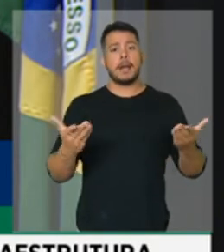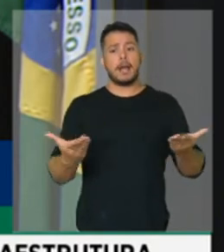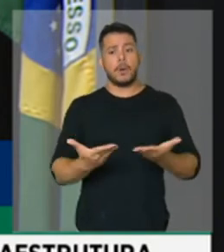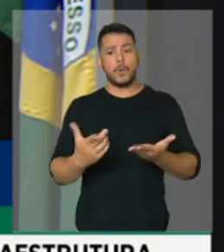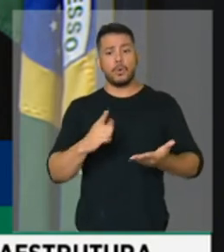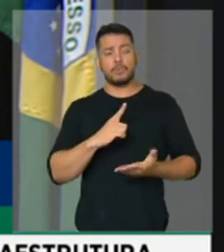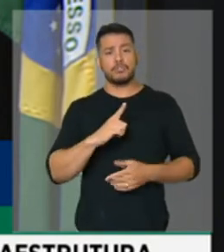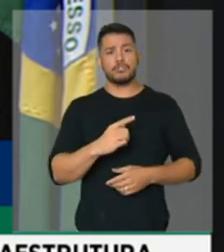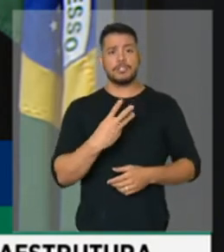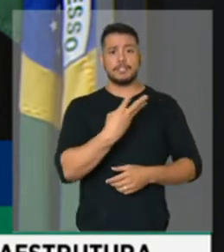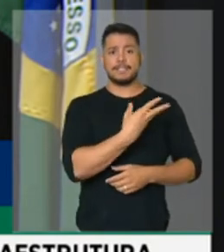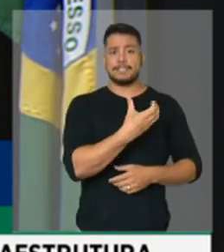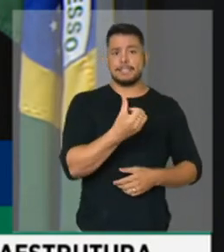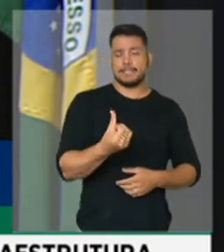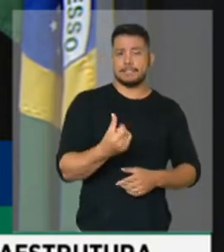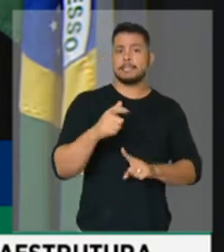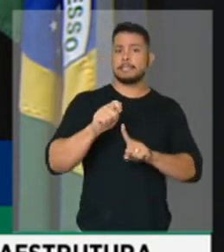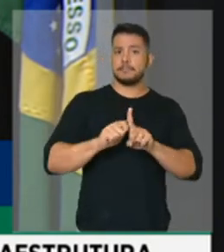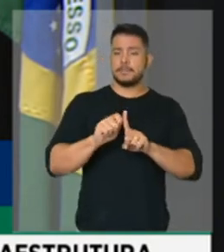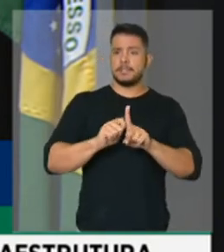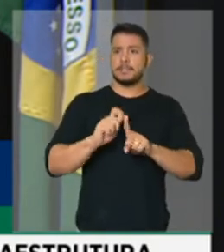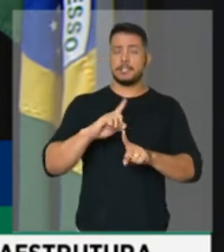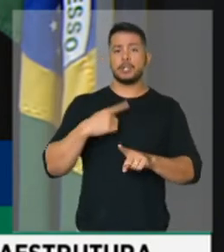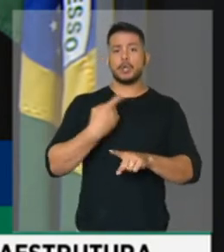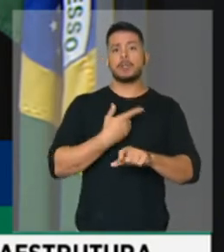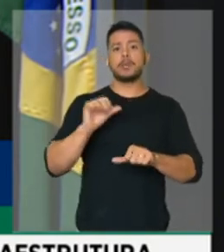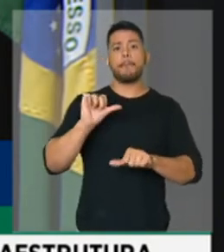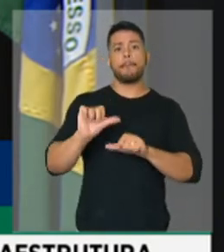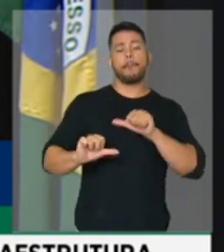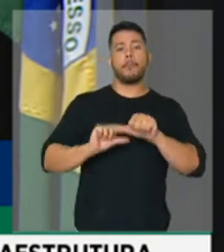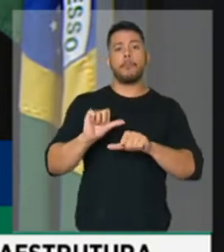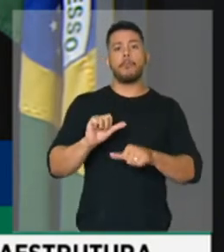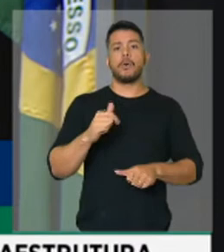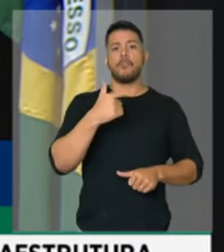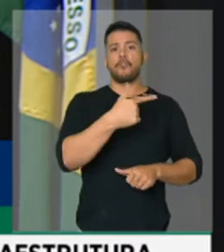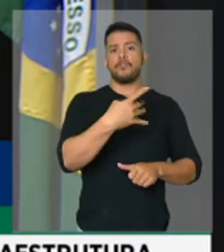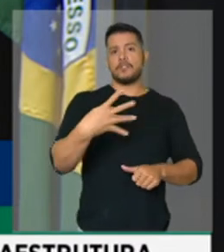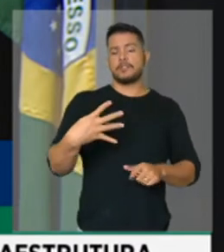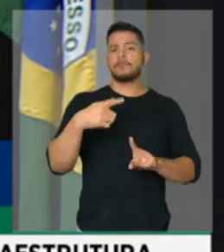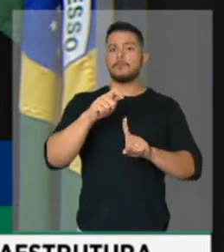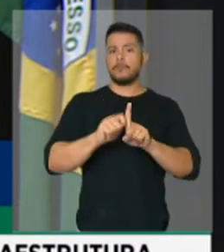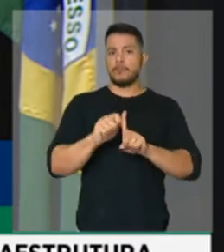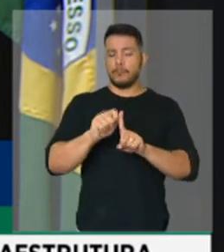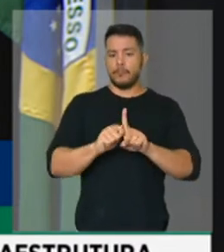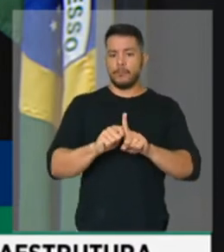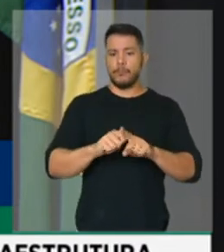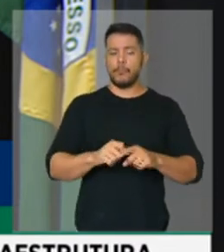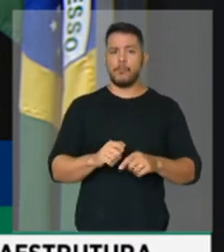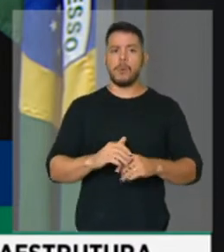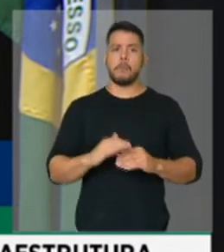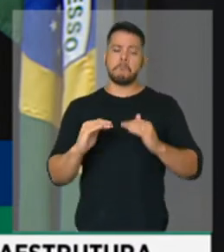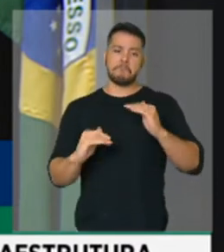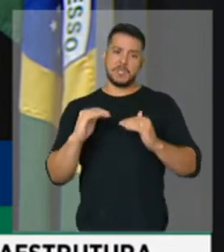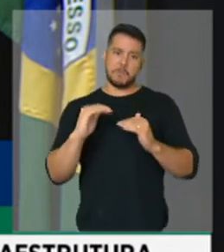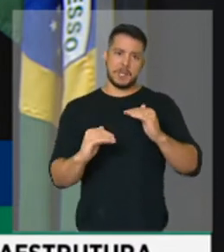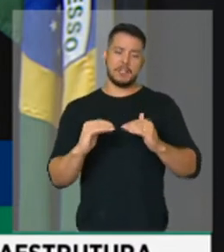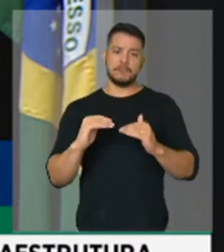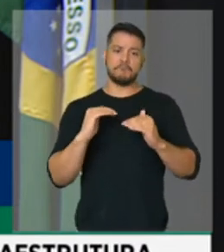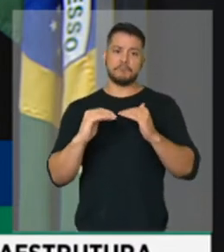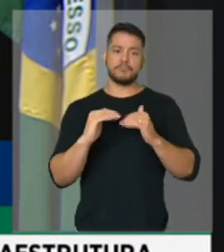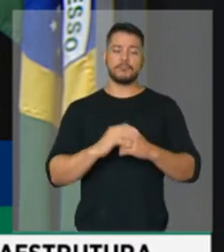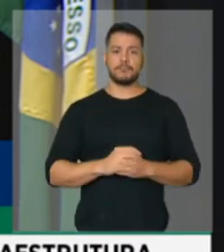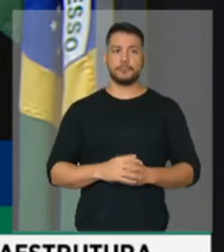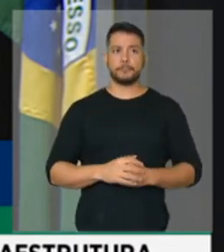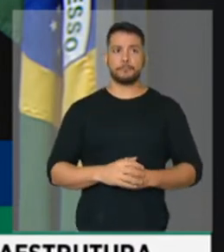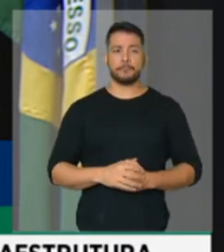36 meses, nós fizemos para 24 meses, numa solução aí intermediária, acatando